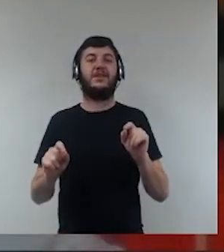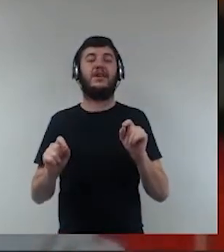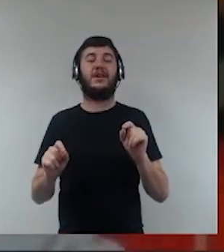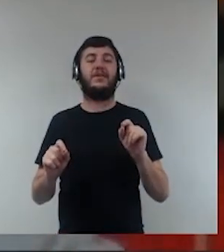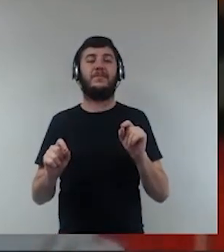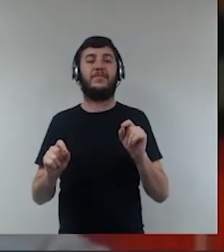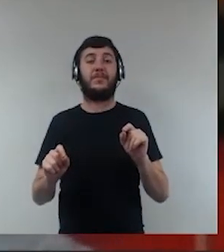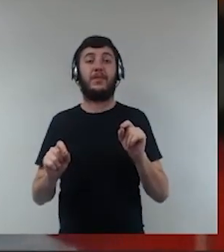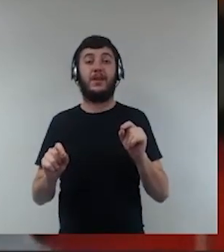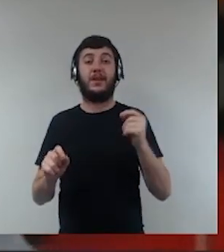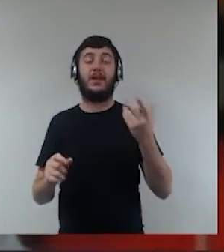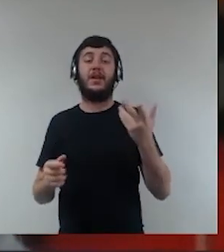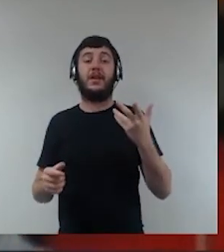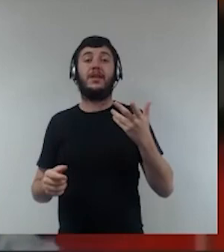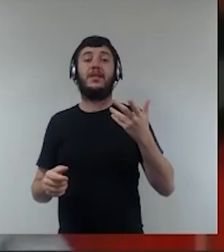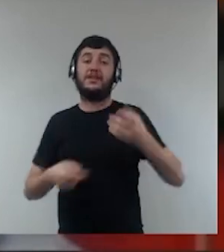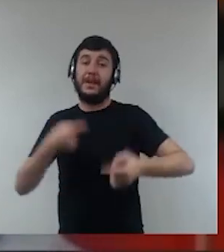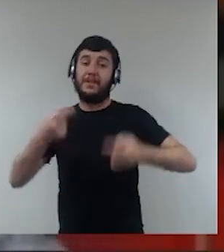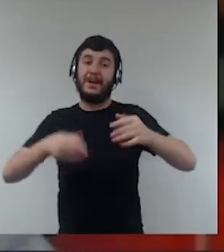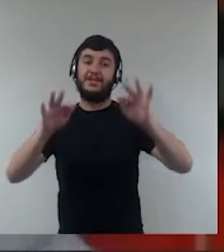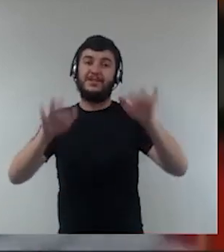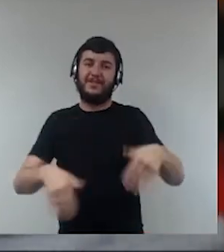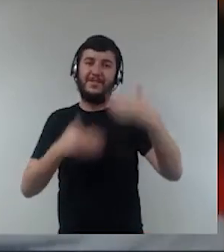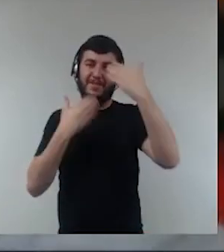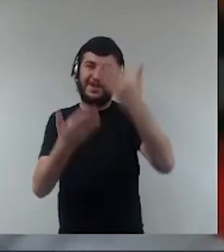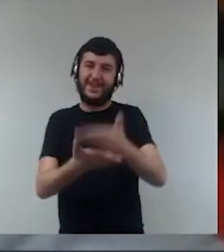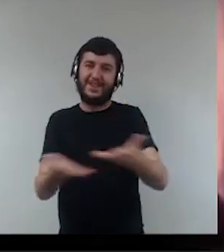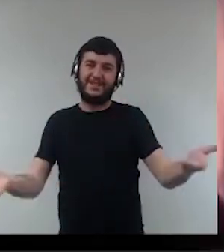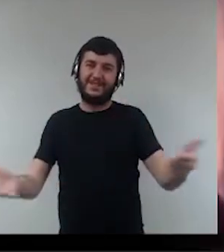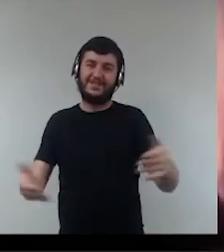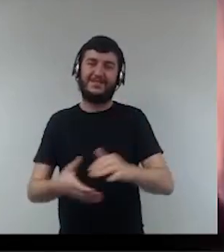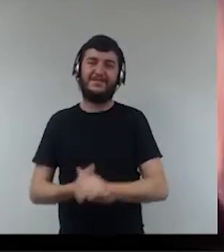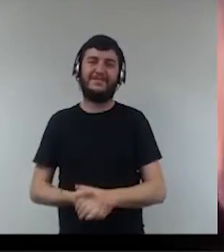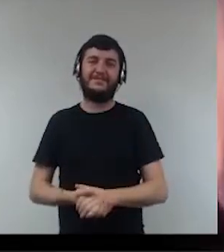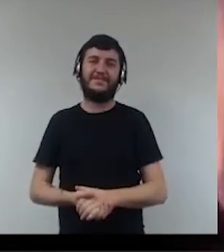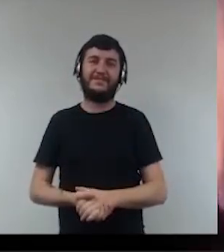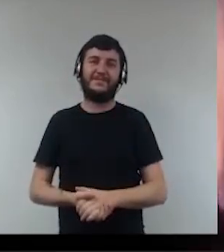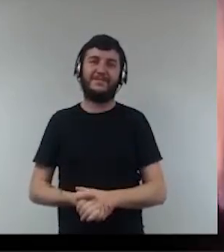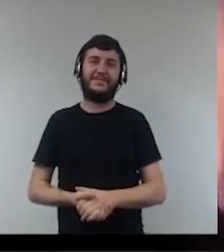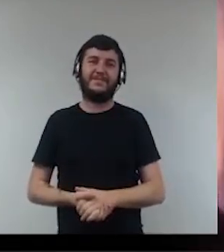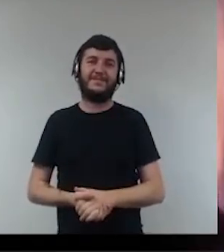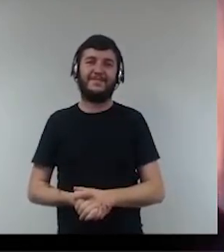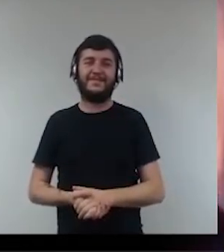do próximo painel. Muito obrigado a todos. Obrigado.